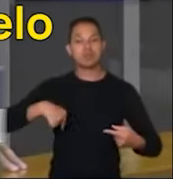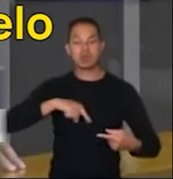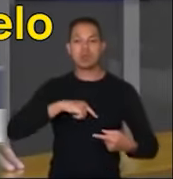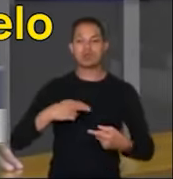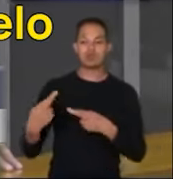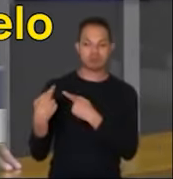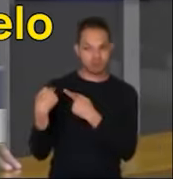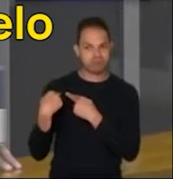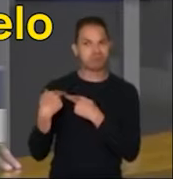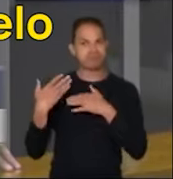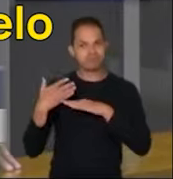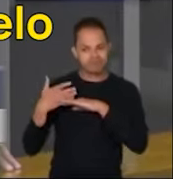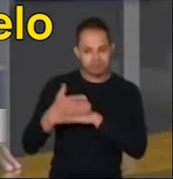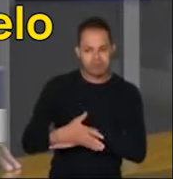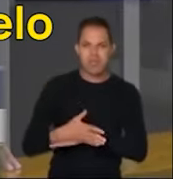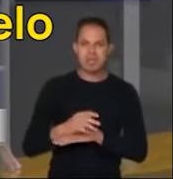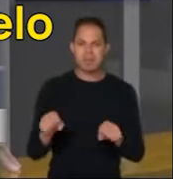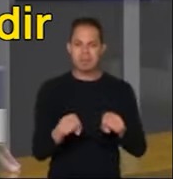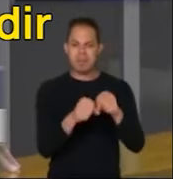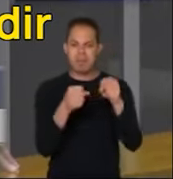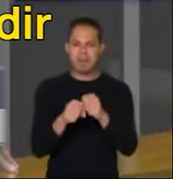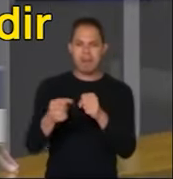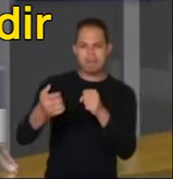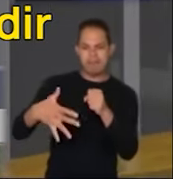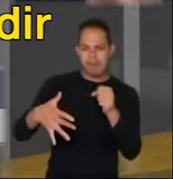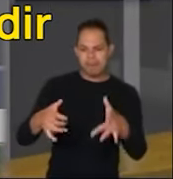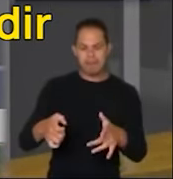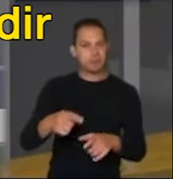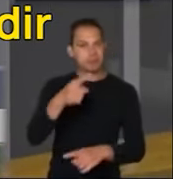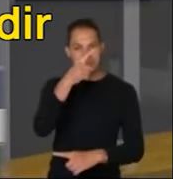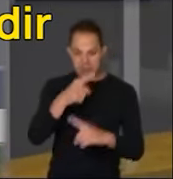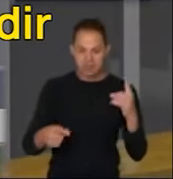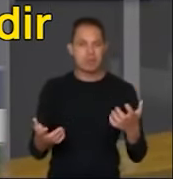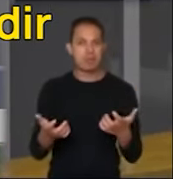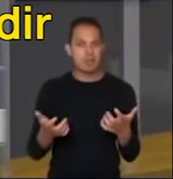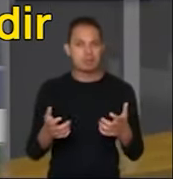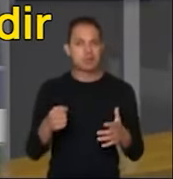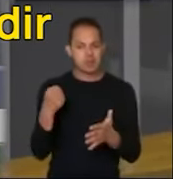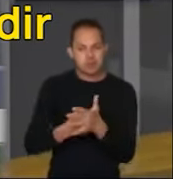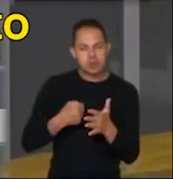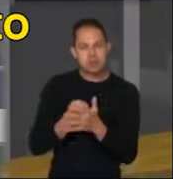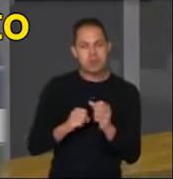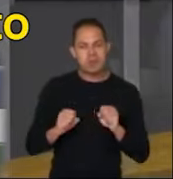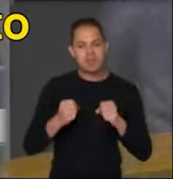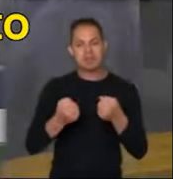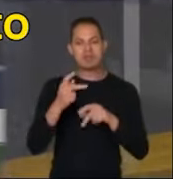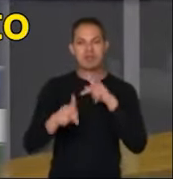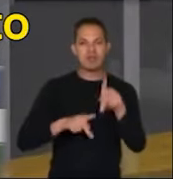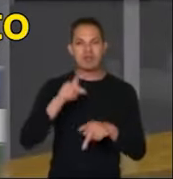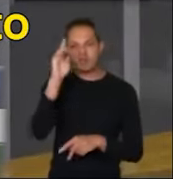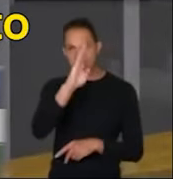engajados em impedir essa destruição, lutar pelo povo brasileiro e vamos lutar também para impedir que essa